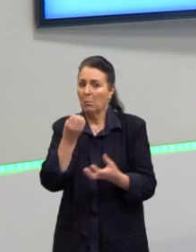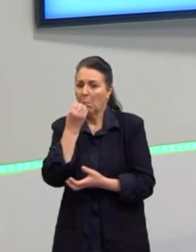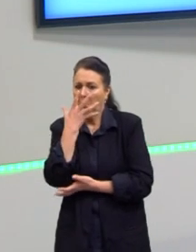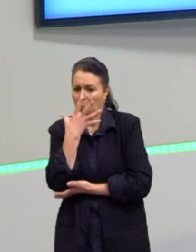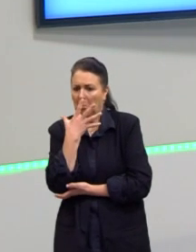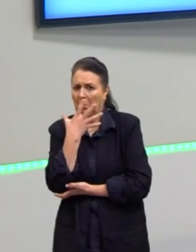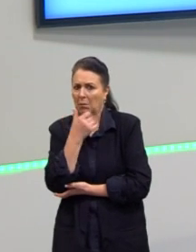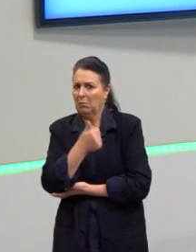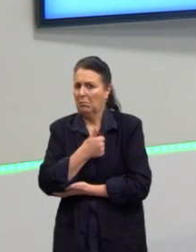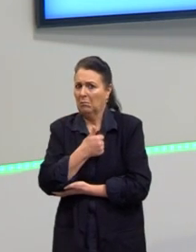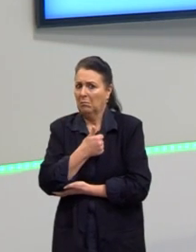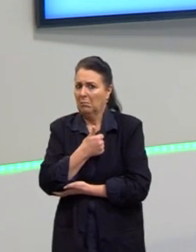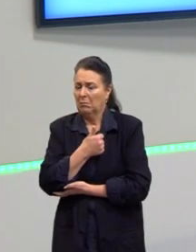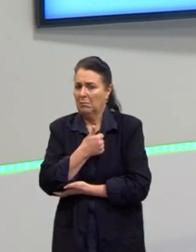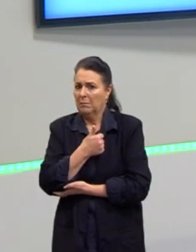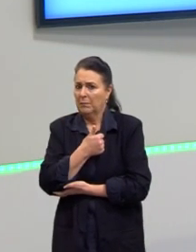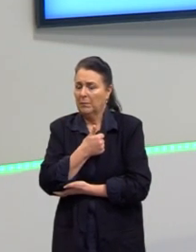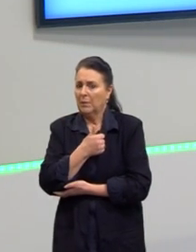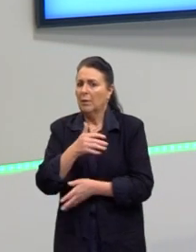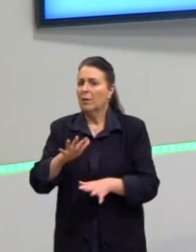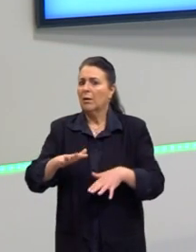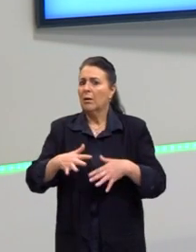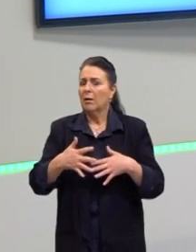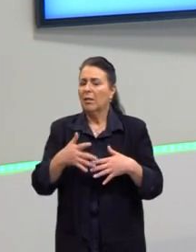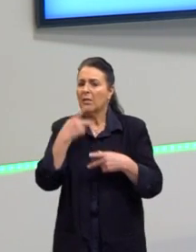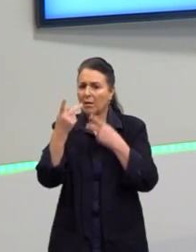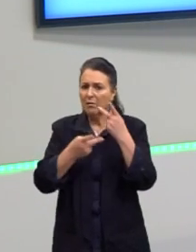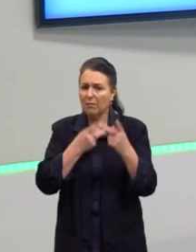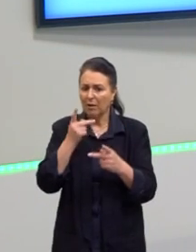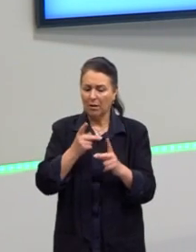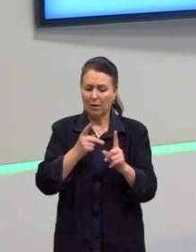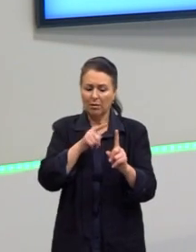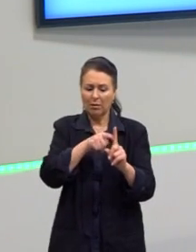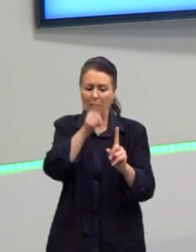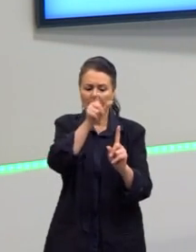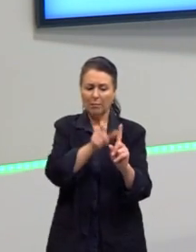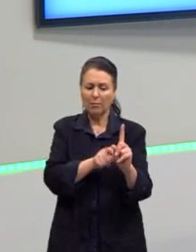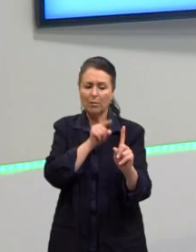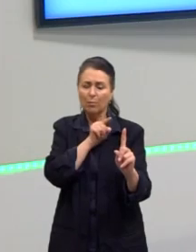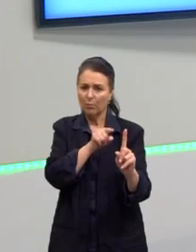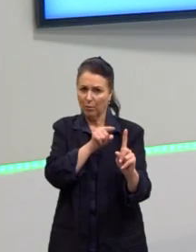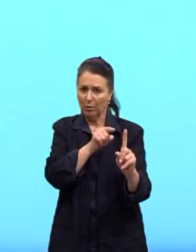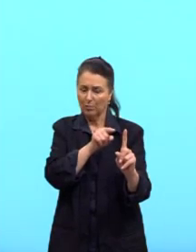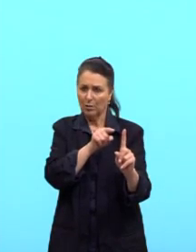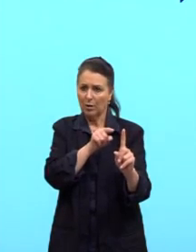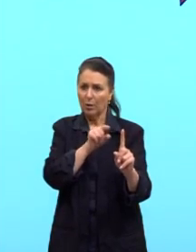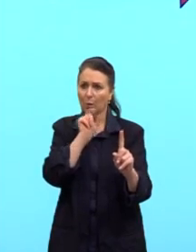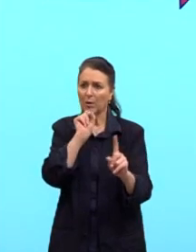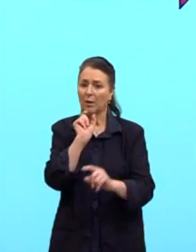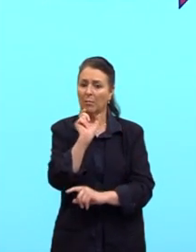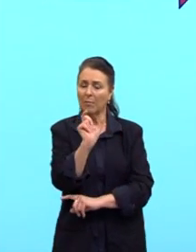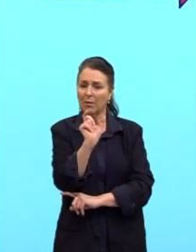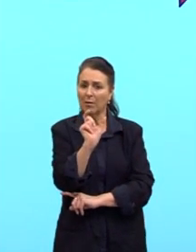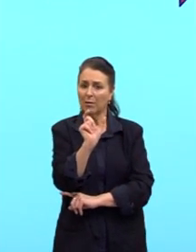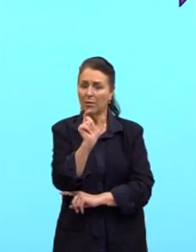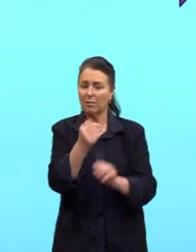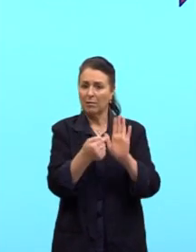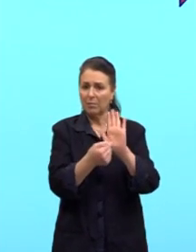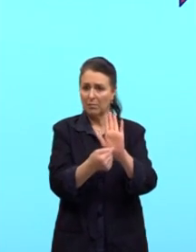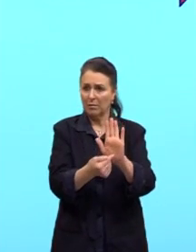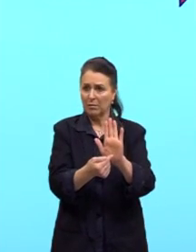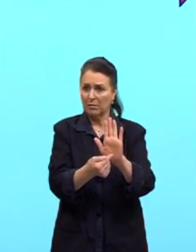Então qual é na fala da personagem o que que é essa expressão aqui revela